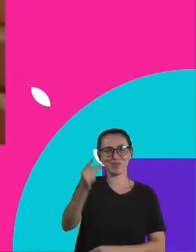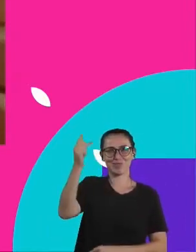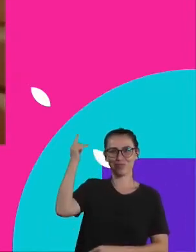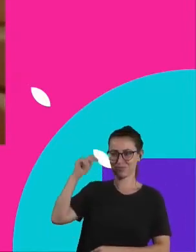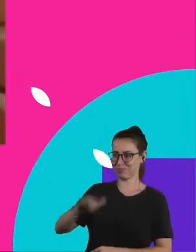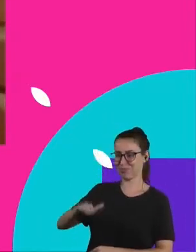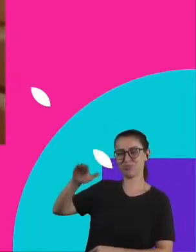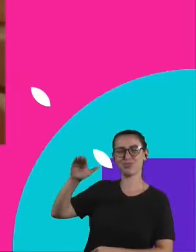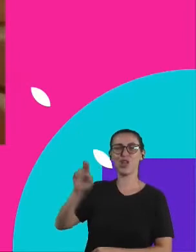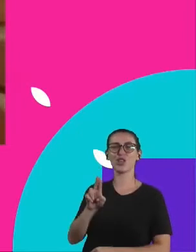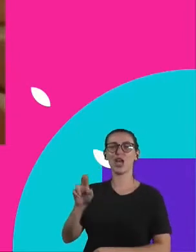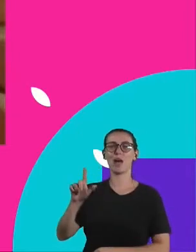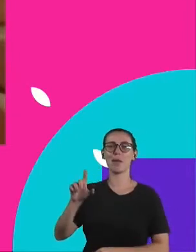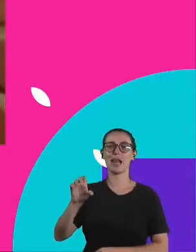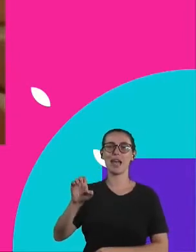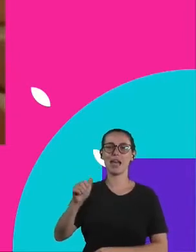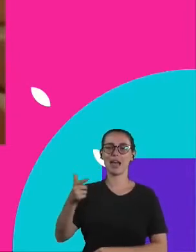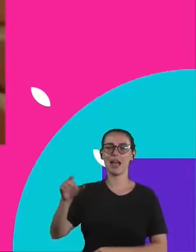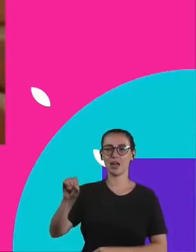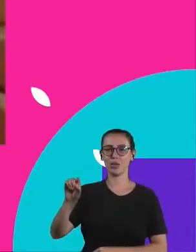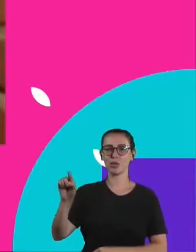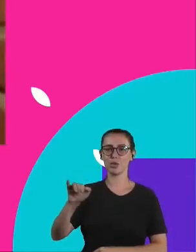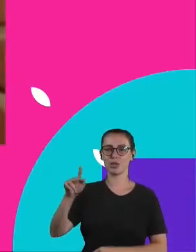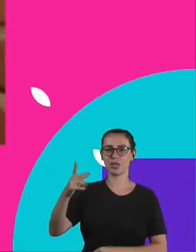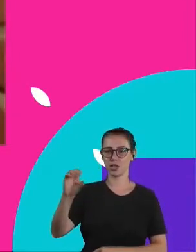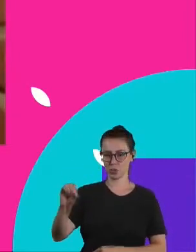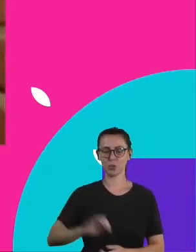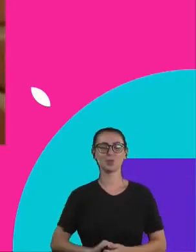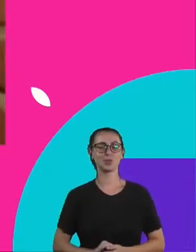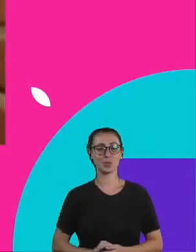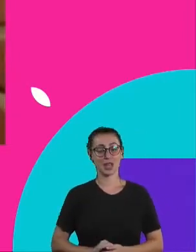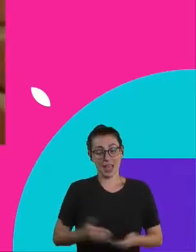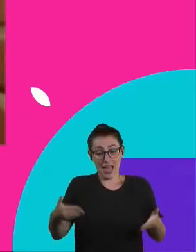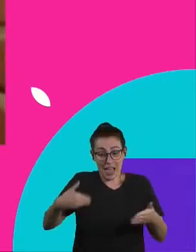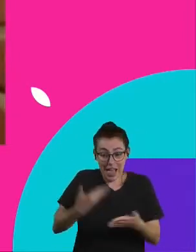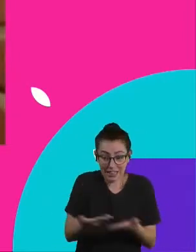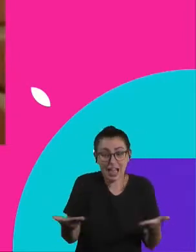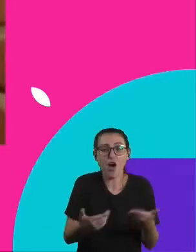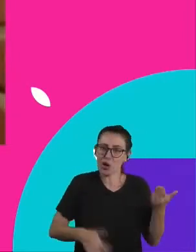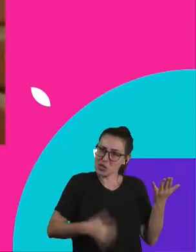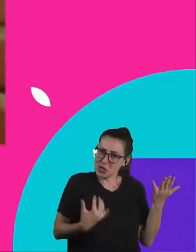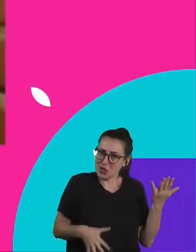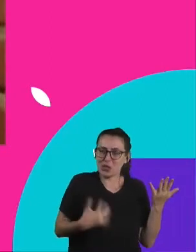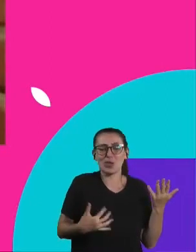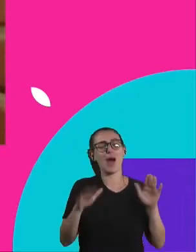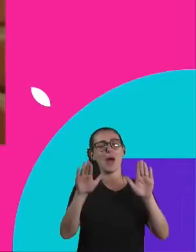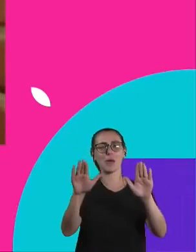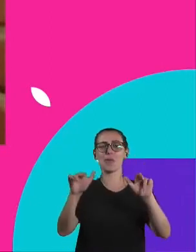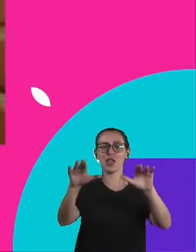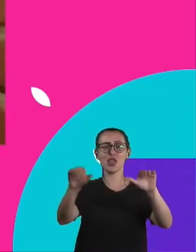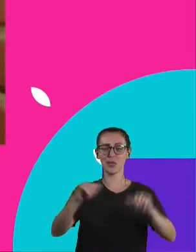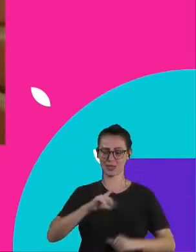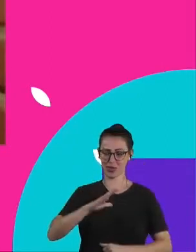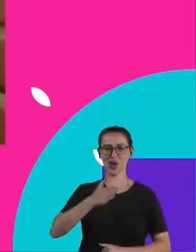até hoje eu toco violão. Não toco muito bem, mas eu nunca tive ainda a coragem de fazer um post cantando e tocando violão em